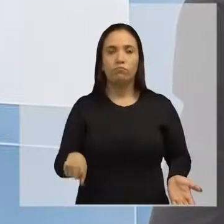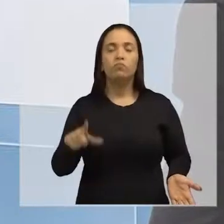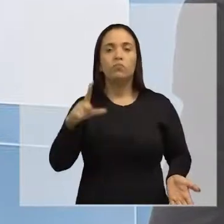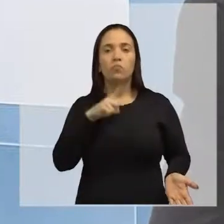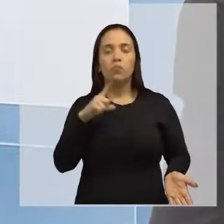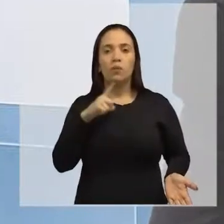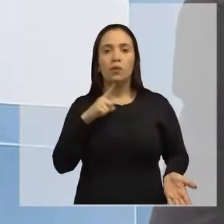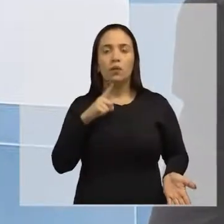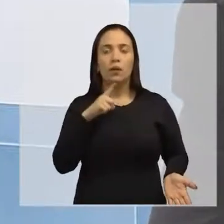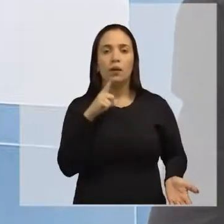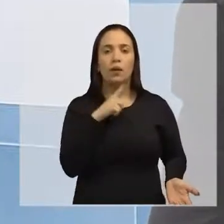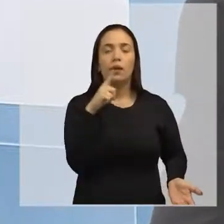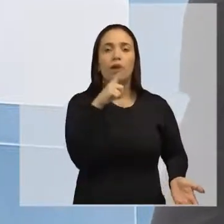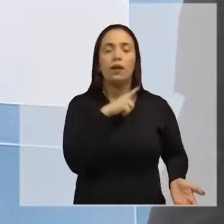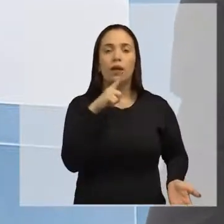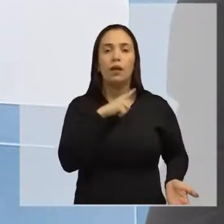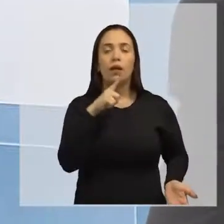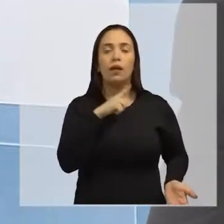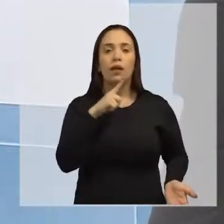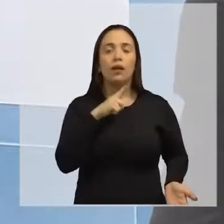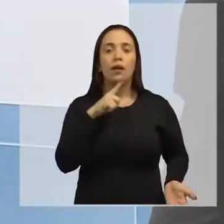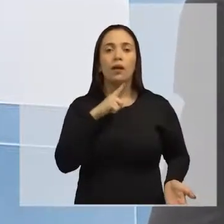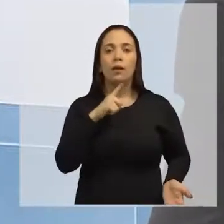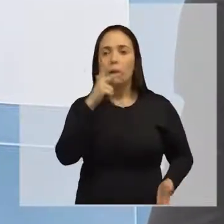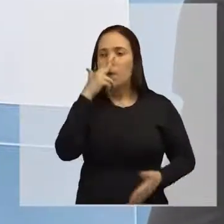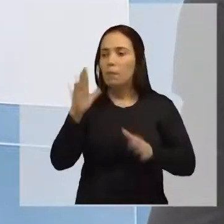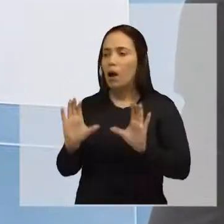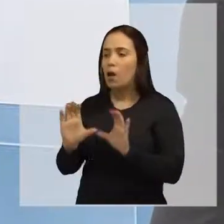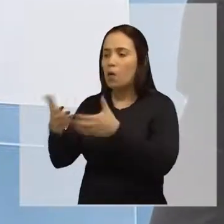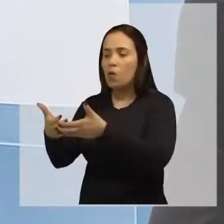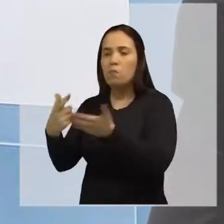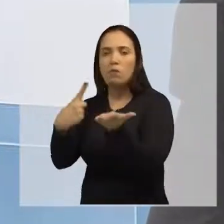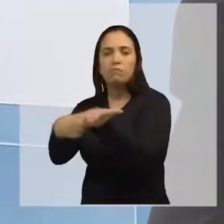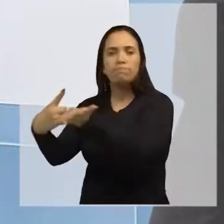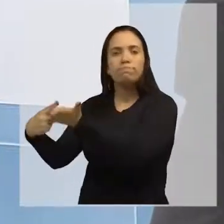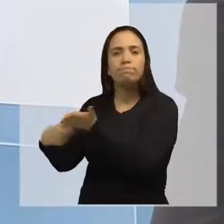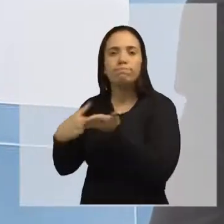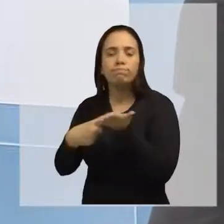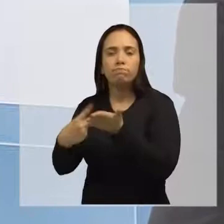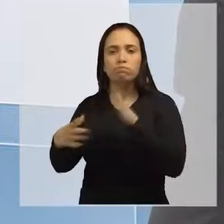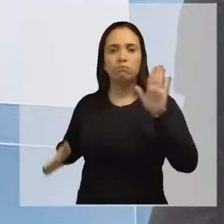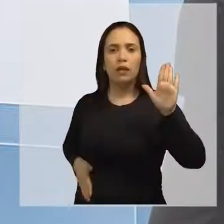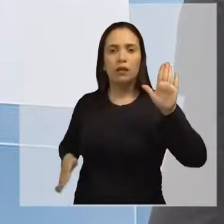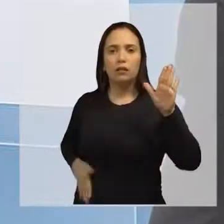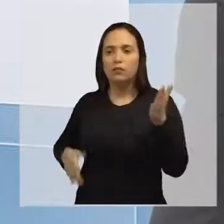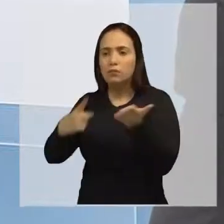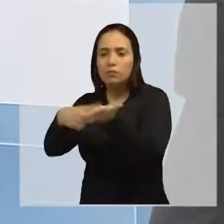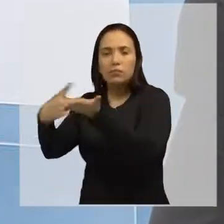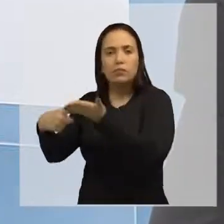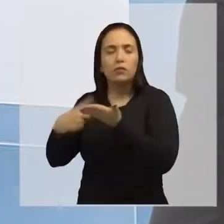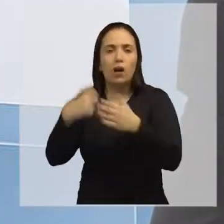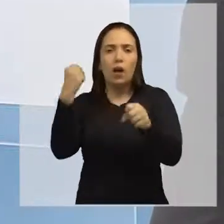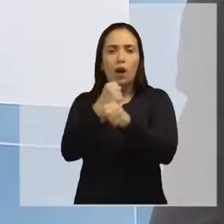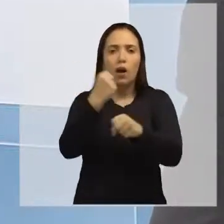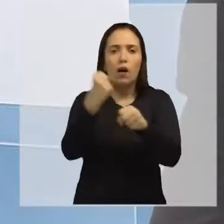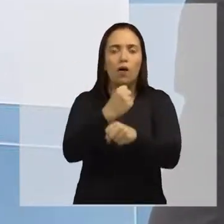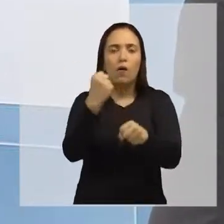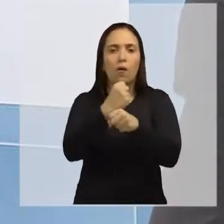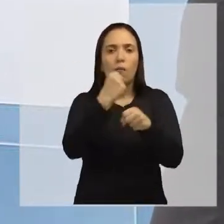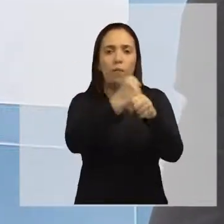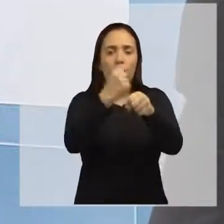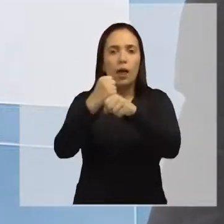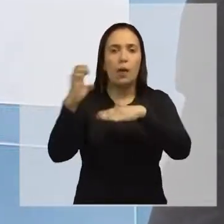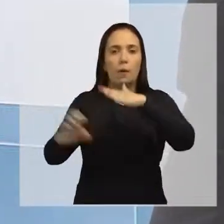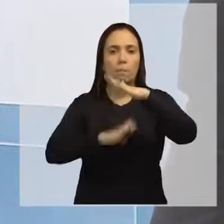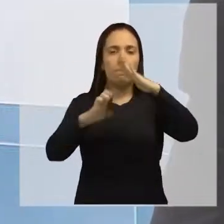esse país ao cartel. Aos bandidos aí, né? Para fazer obra de Copa, para fazer... Mas é uma